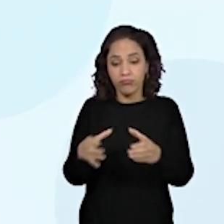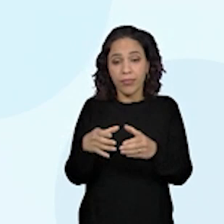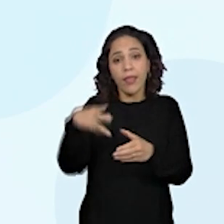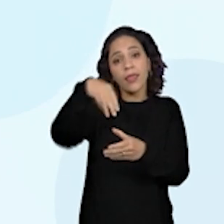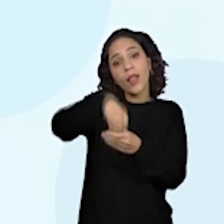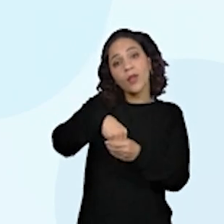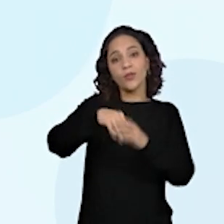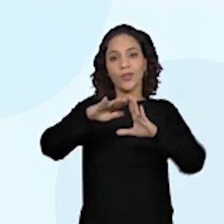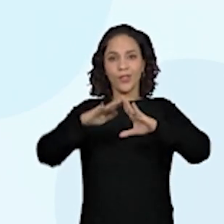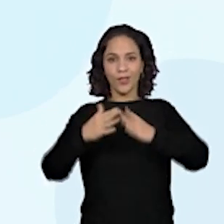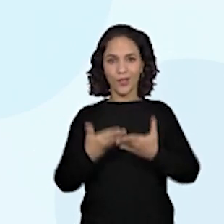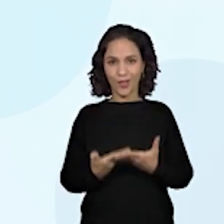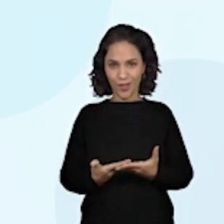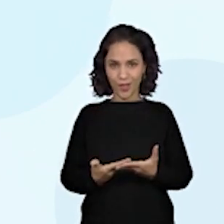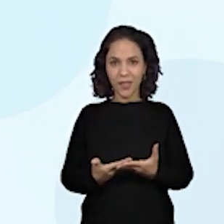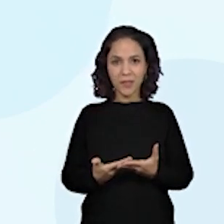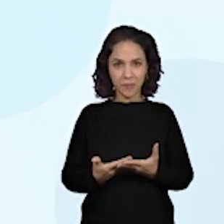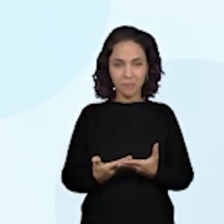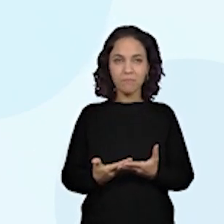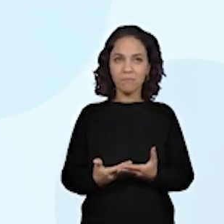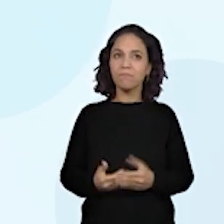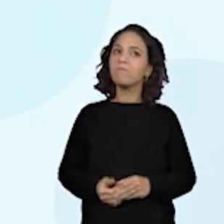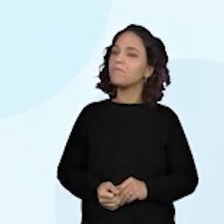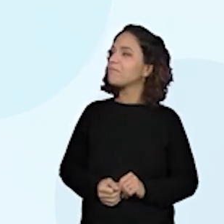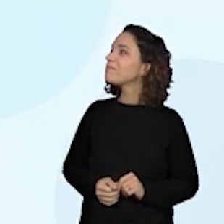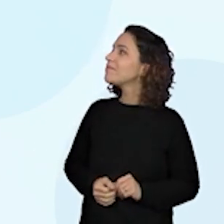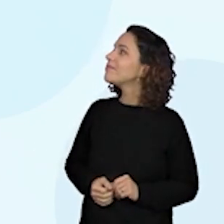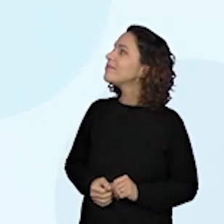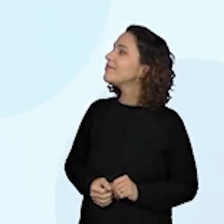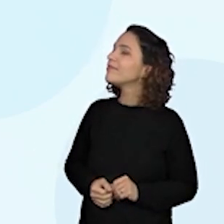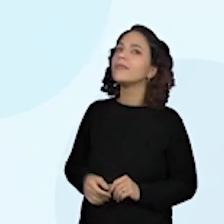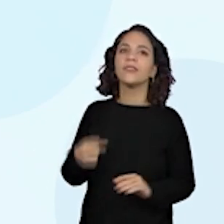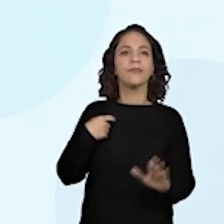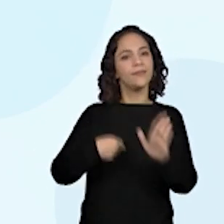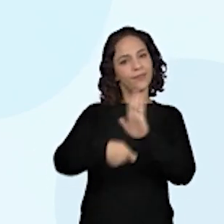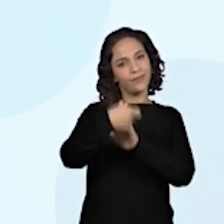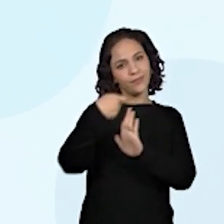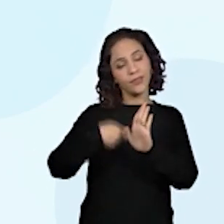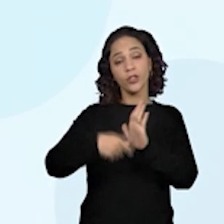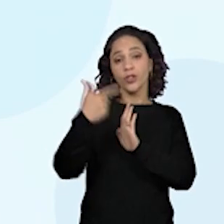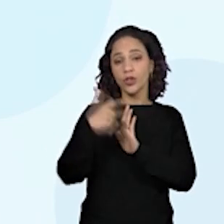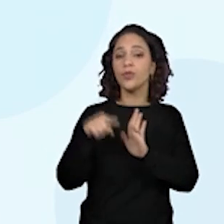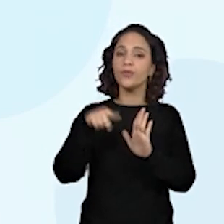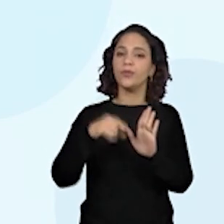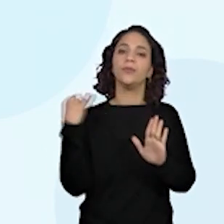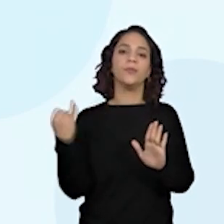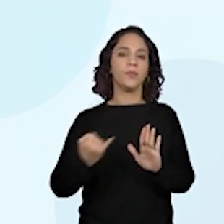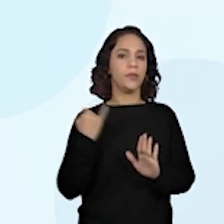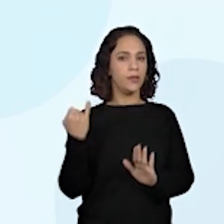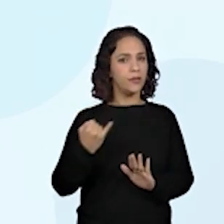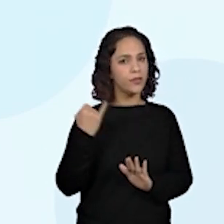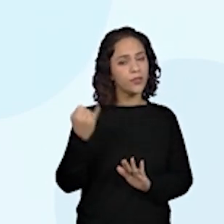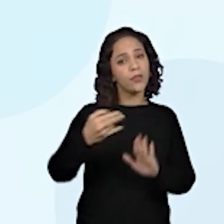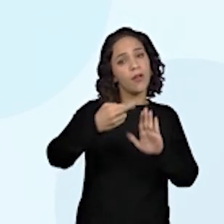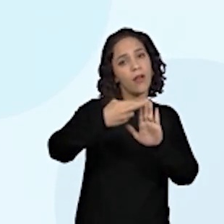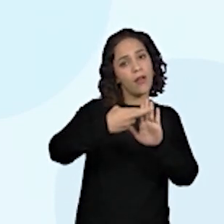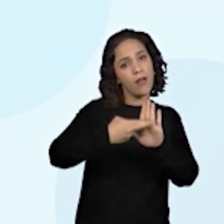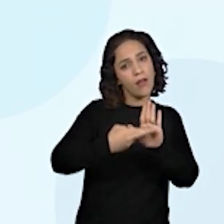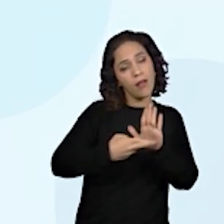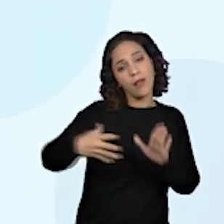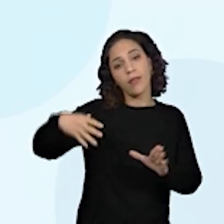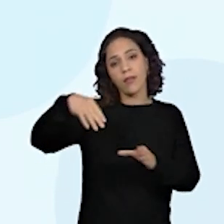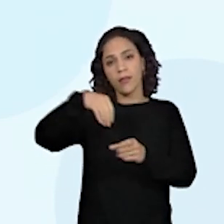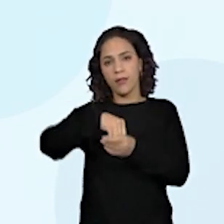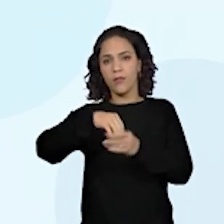escolar. Comunidade escolar. Eu vou circular, porque isso é bem importante. São regras e regulamentos